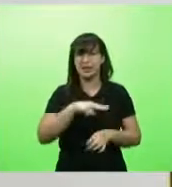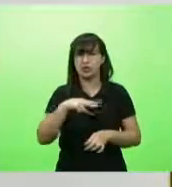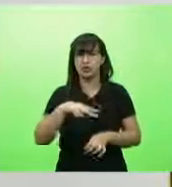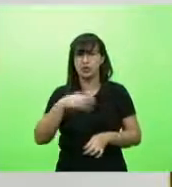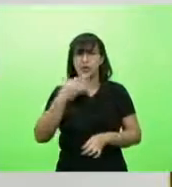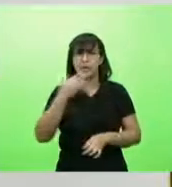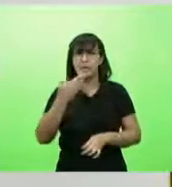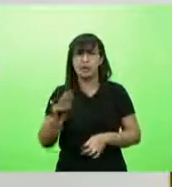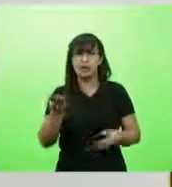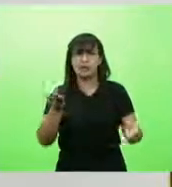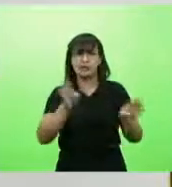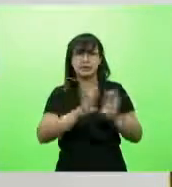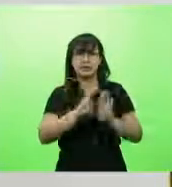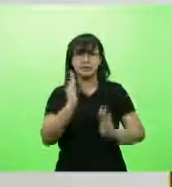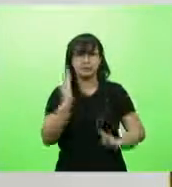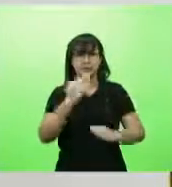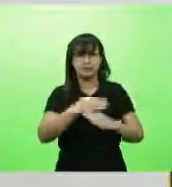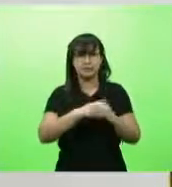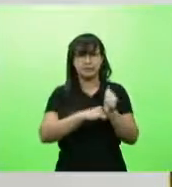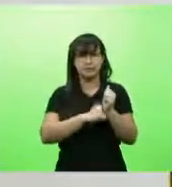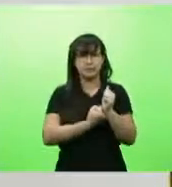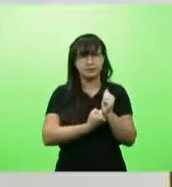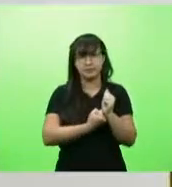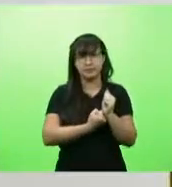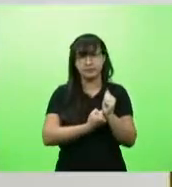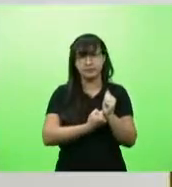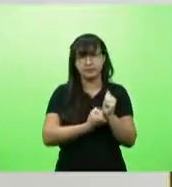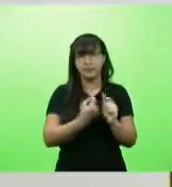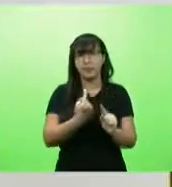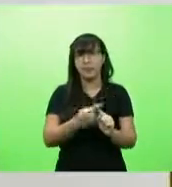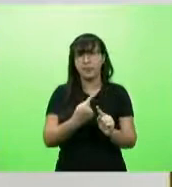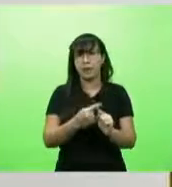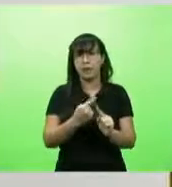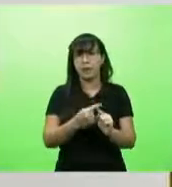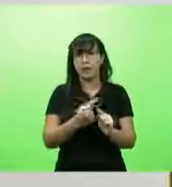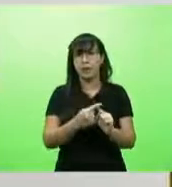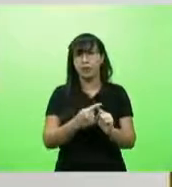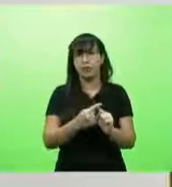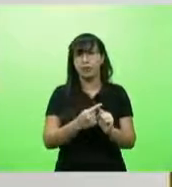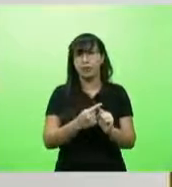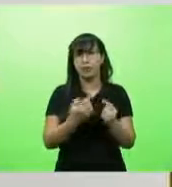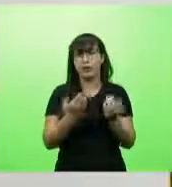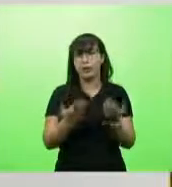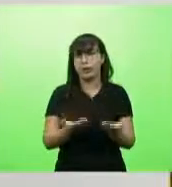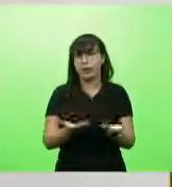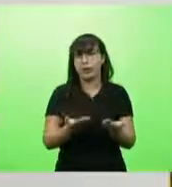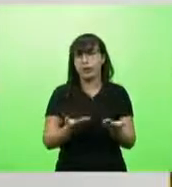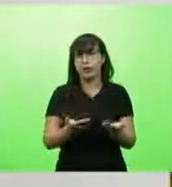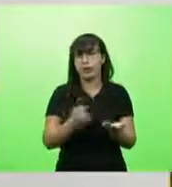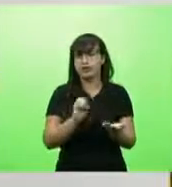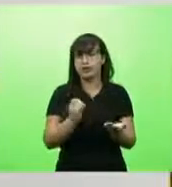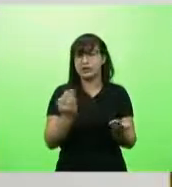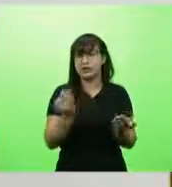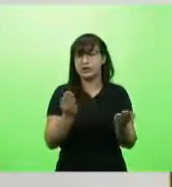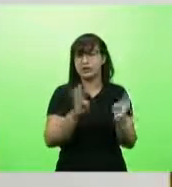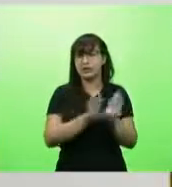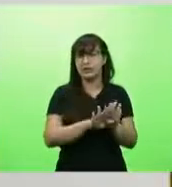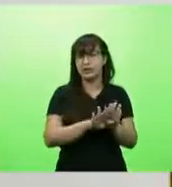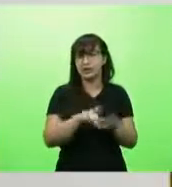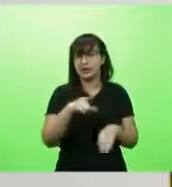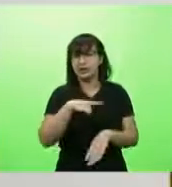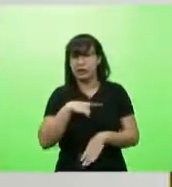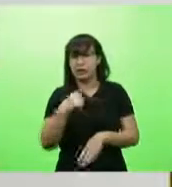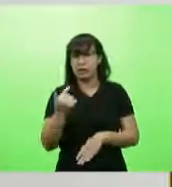o lockdown. Por quê? Porque o lockdown, tendo ou não tendo, deputado Nazareno,